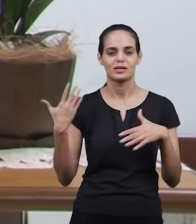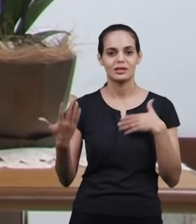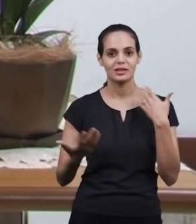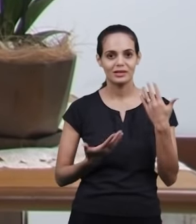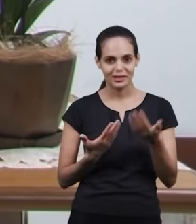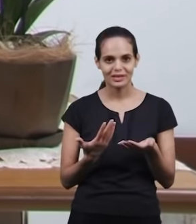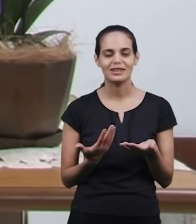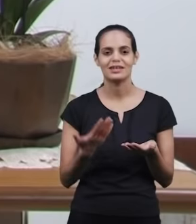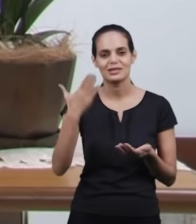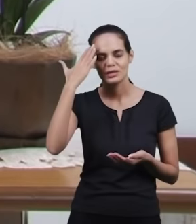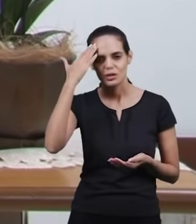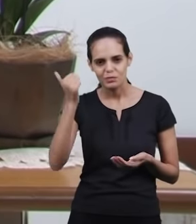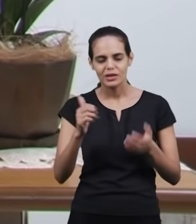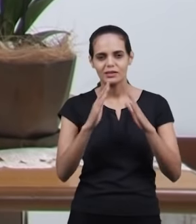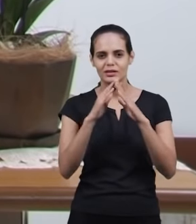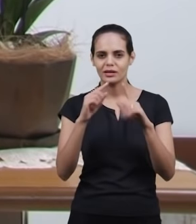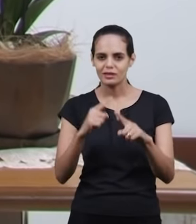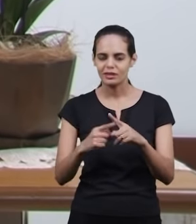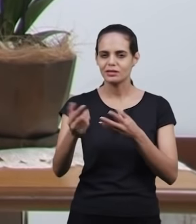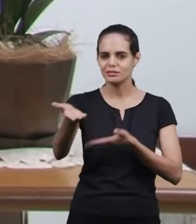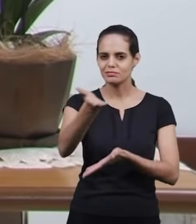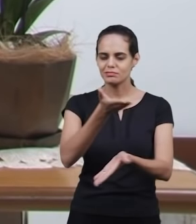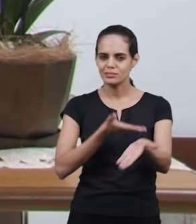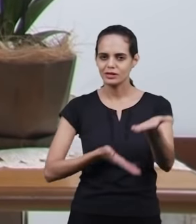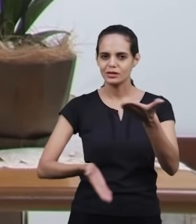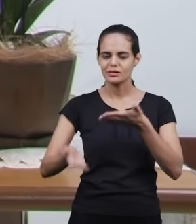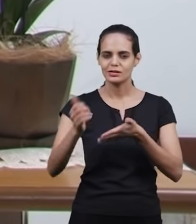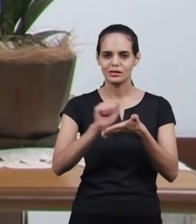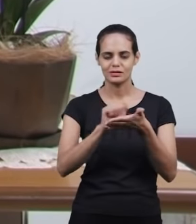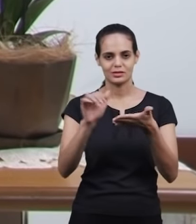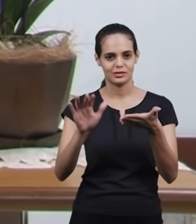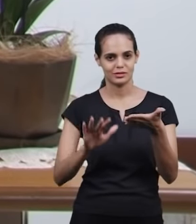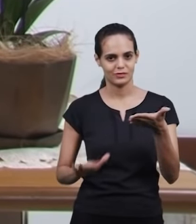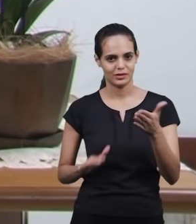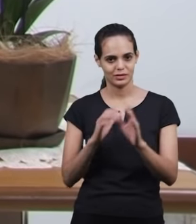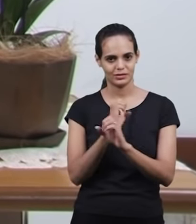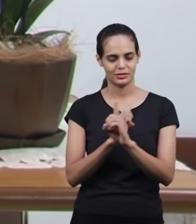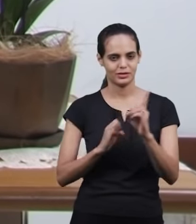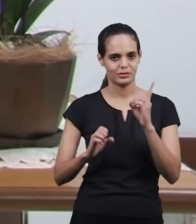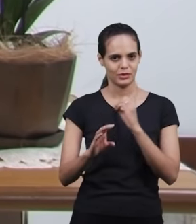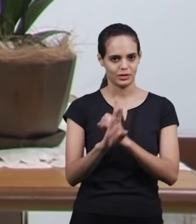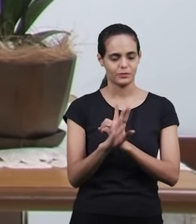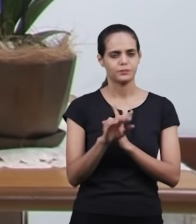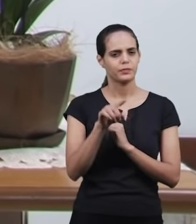ver a igreja completamente envolvida nesta atividade.